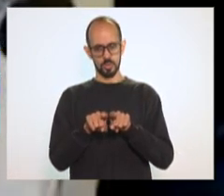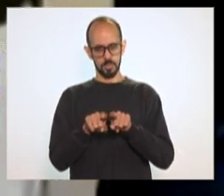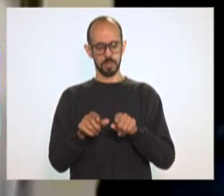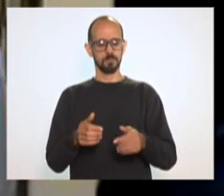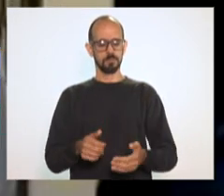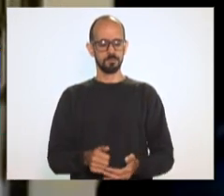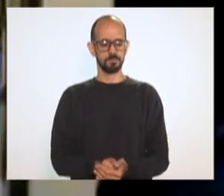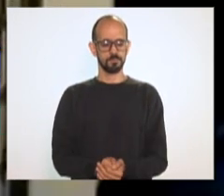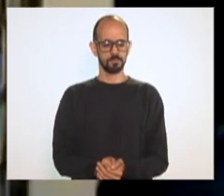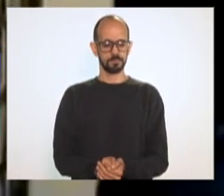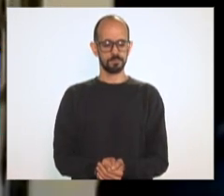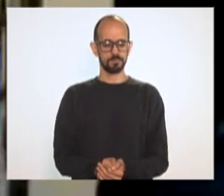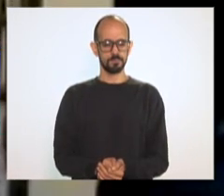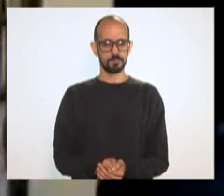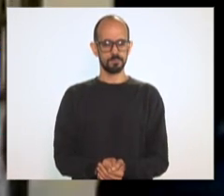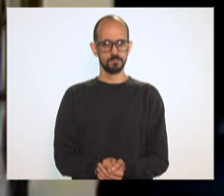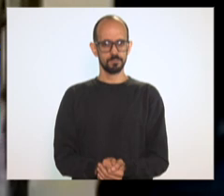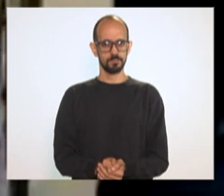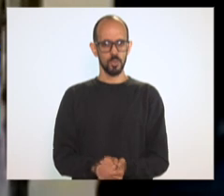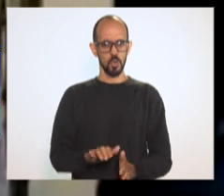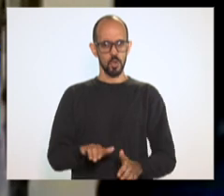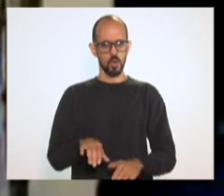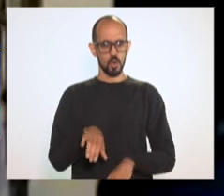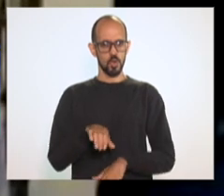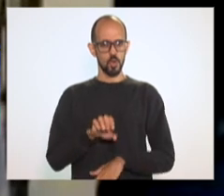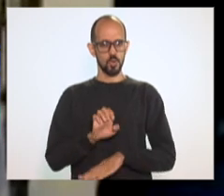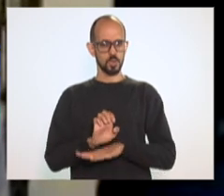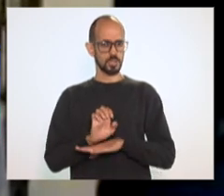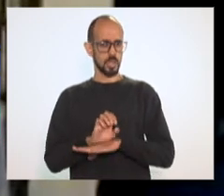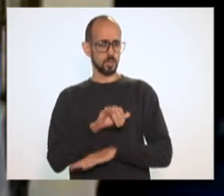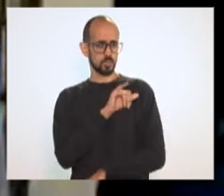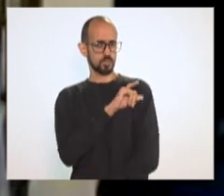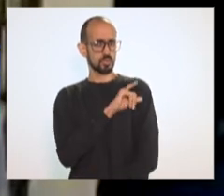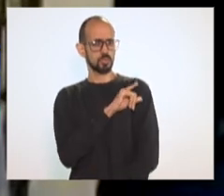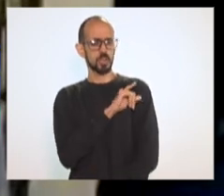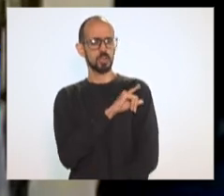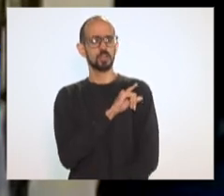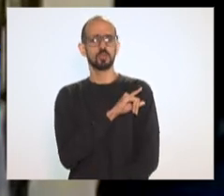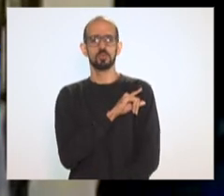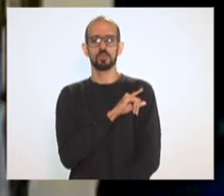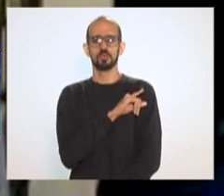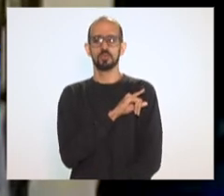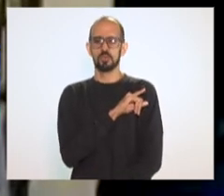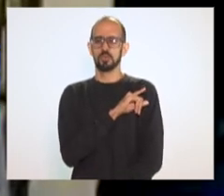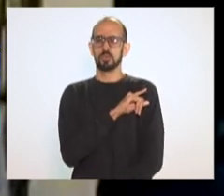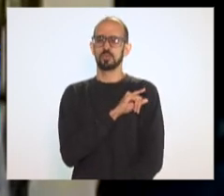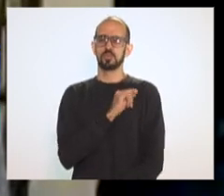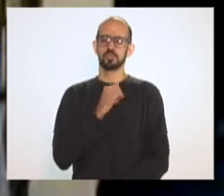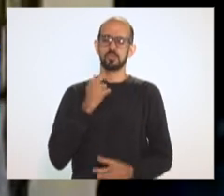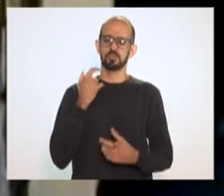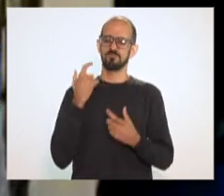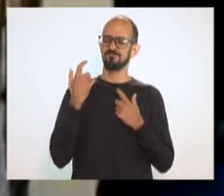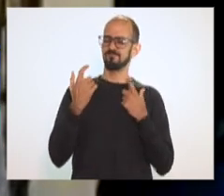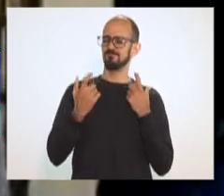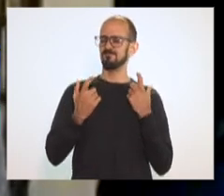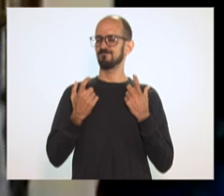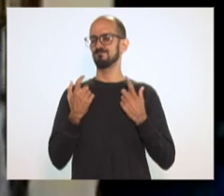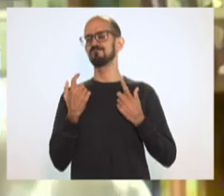o estado do rio de janeiro nos traz preocupação